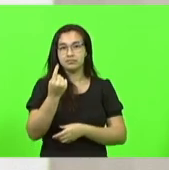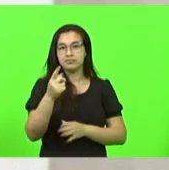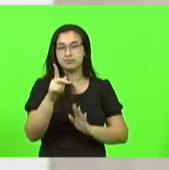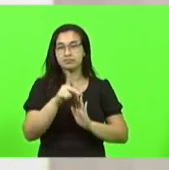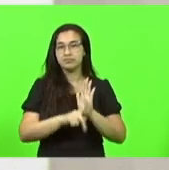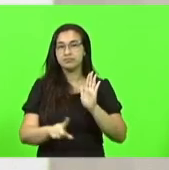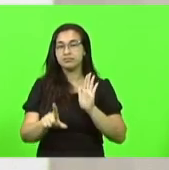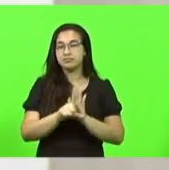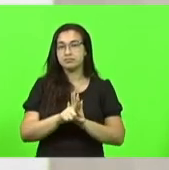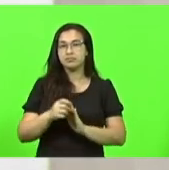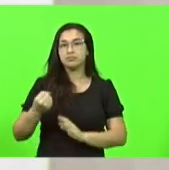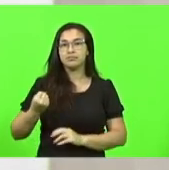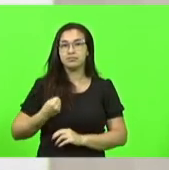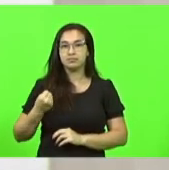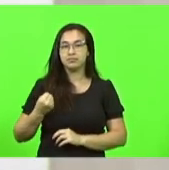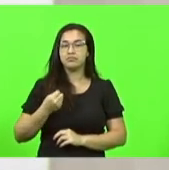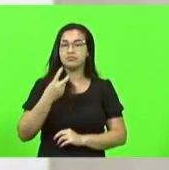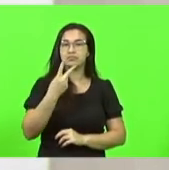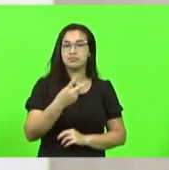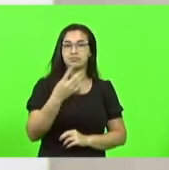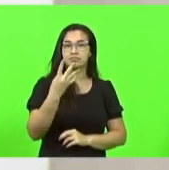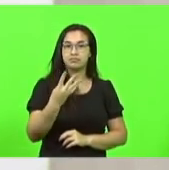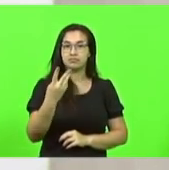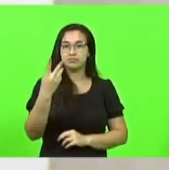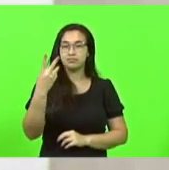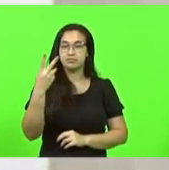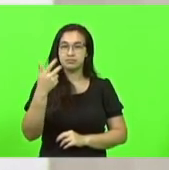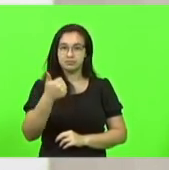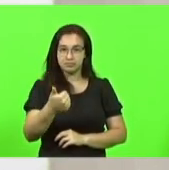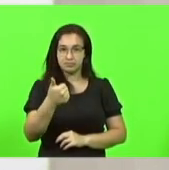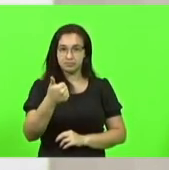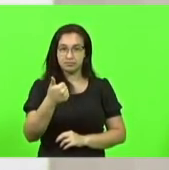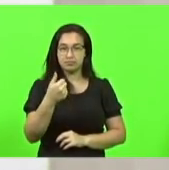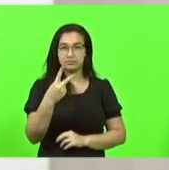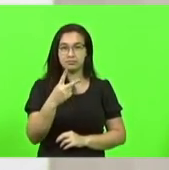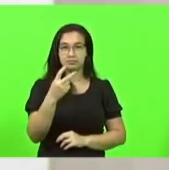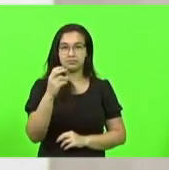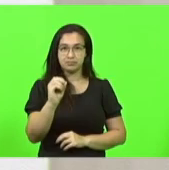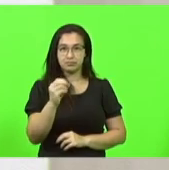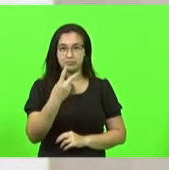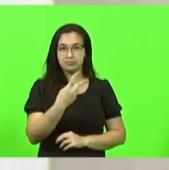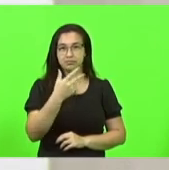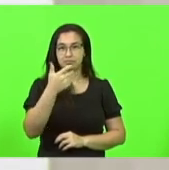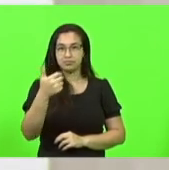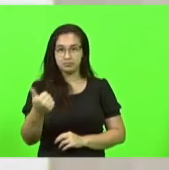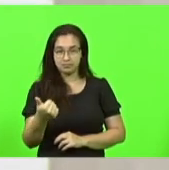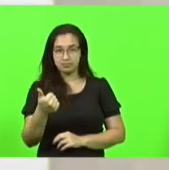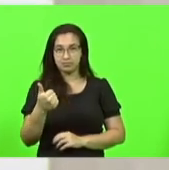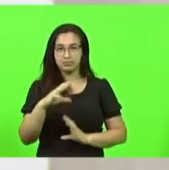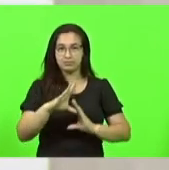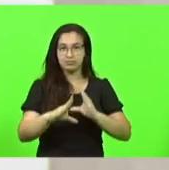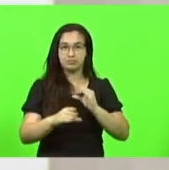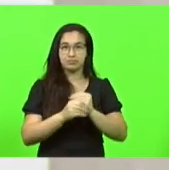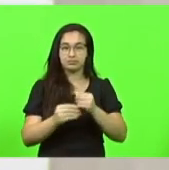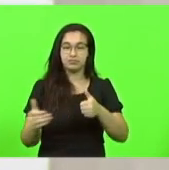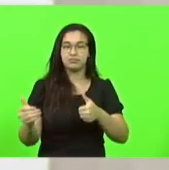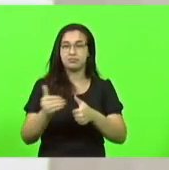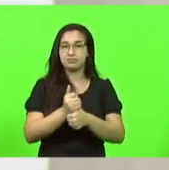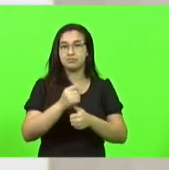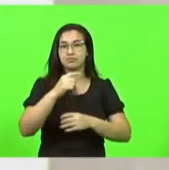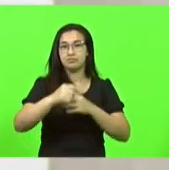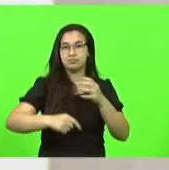o projeto de lei nº 241-2021, com emenda substitutiva global.